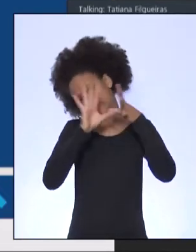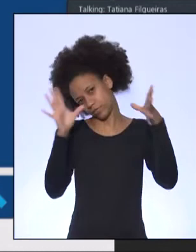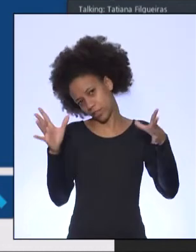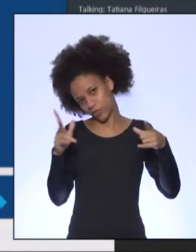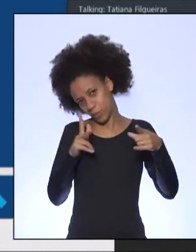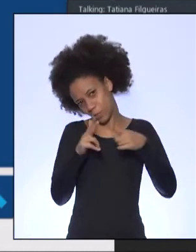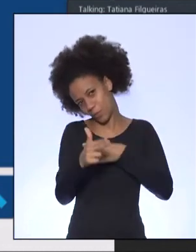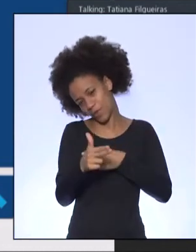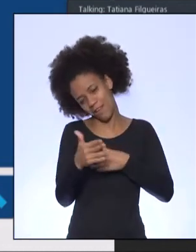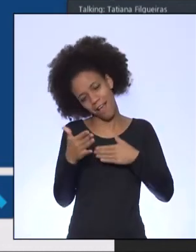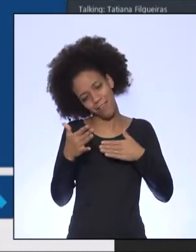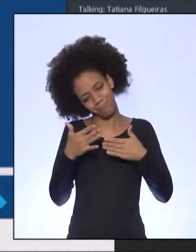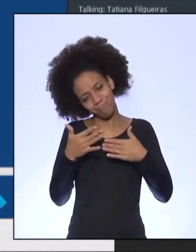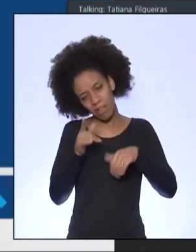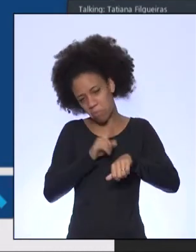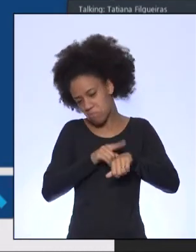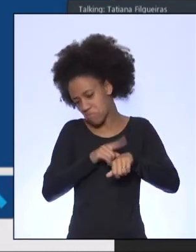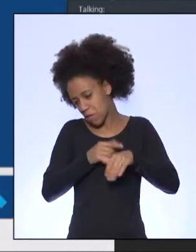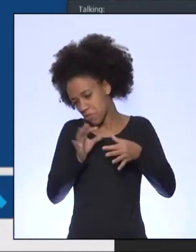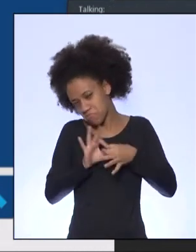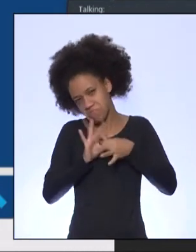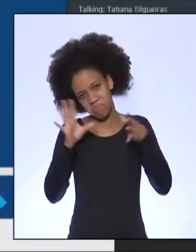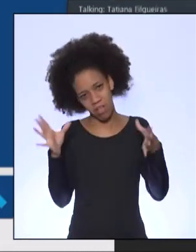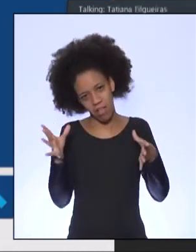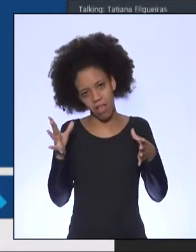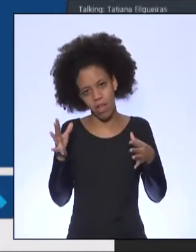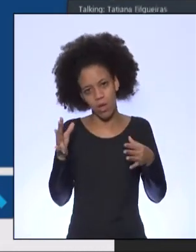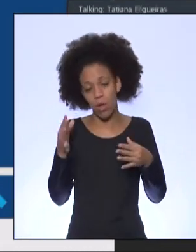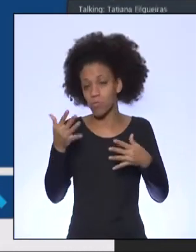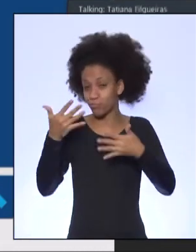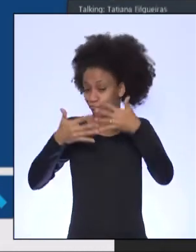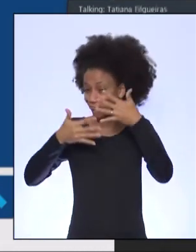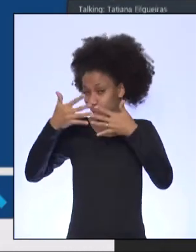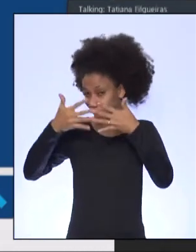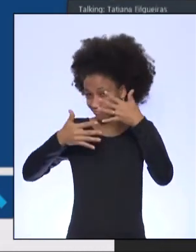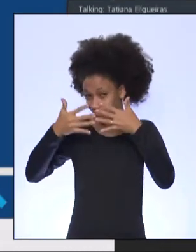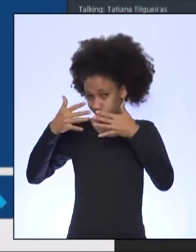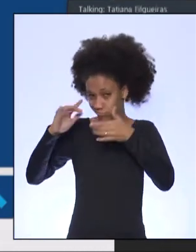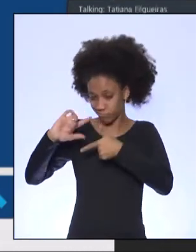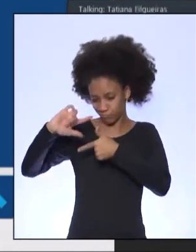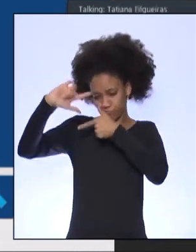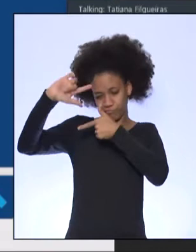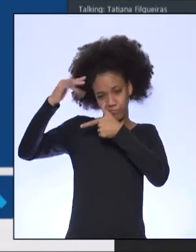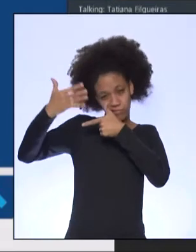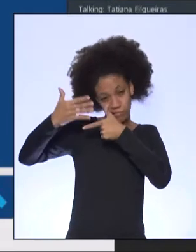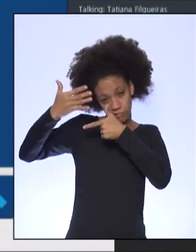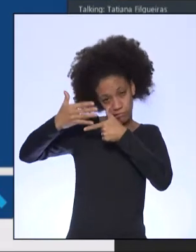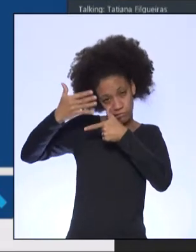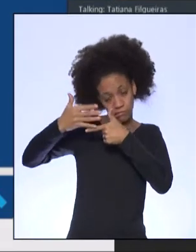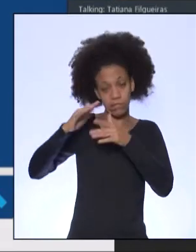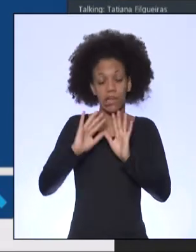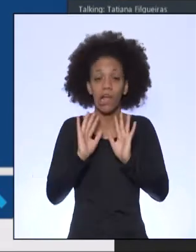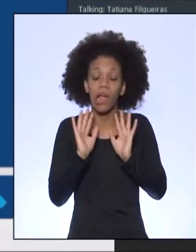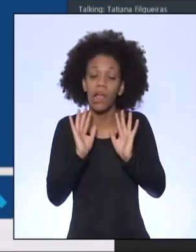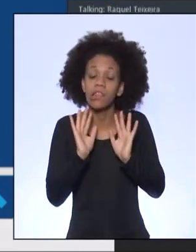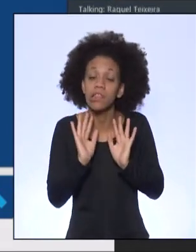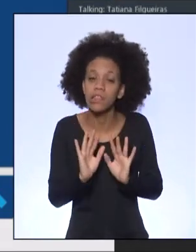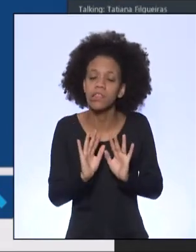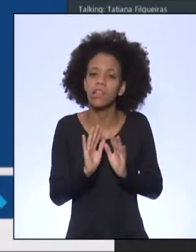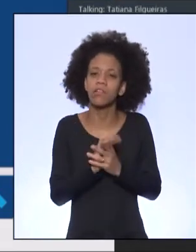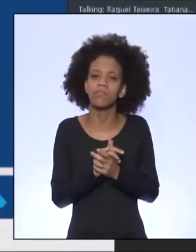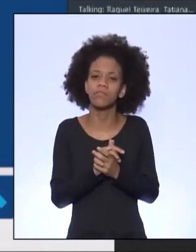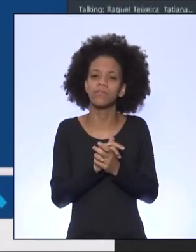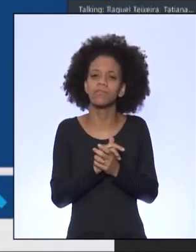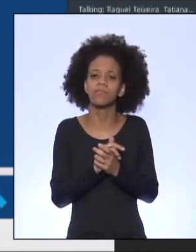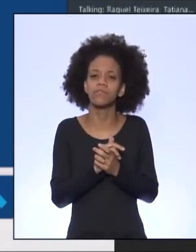interromper qualquer coisa, como eu não estou vendo você mais, né, na câmera. Então eu vou trazer aqui, tá? Eu